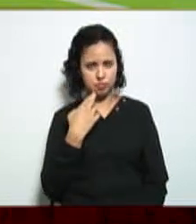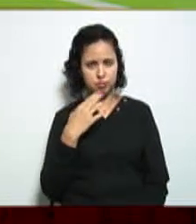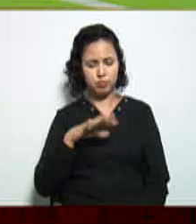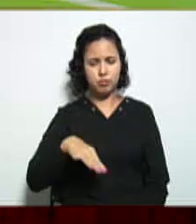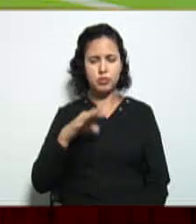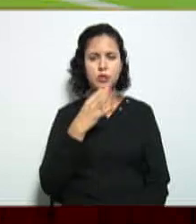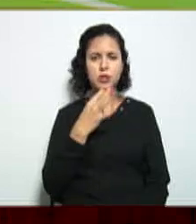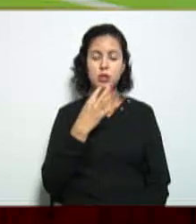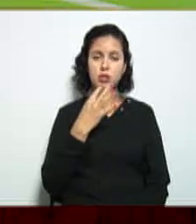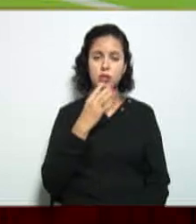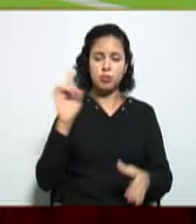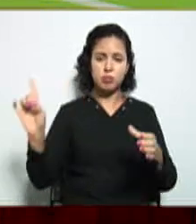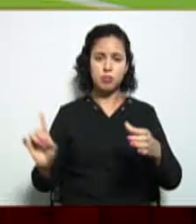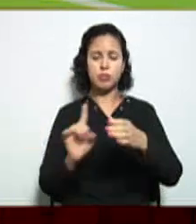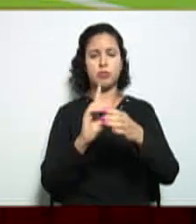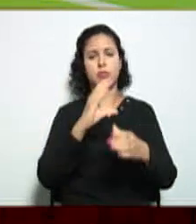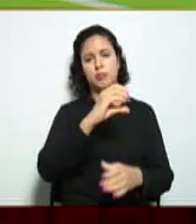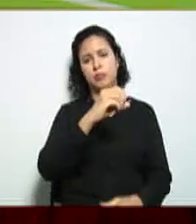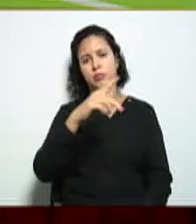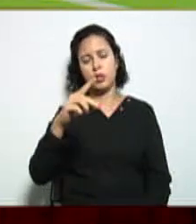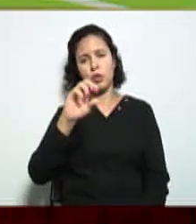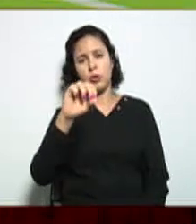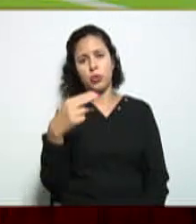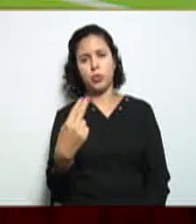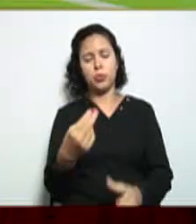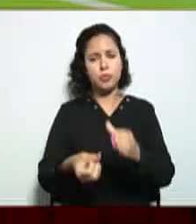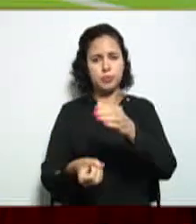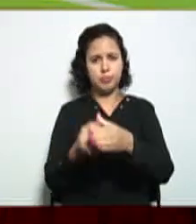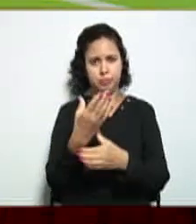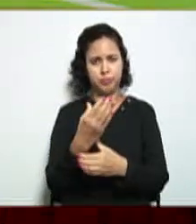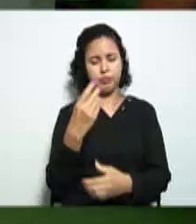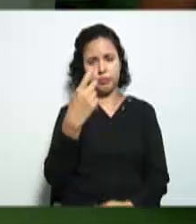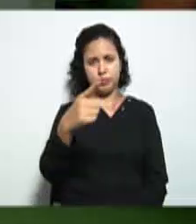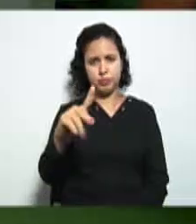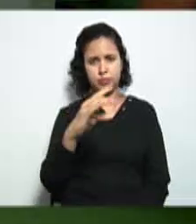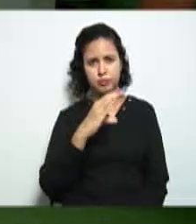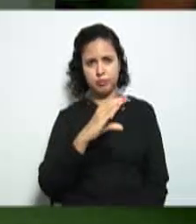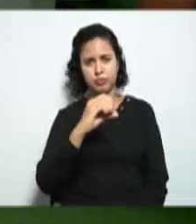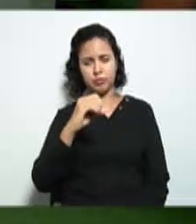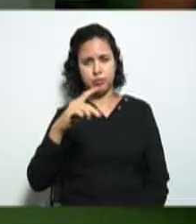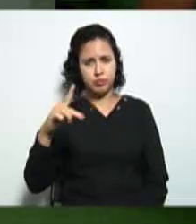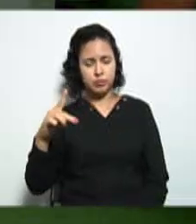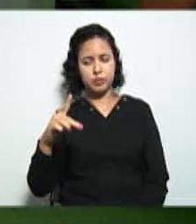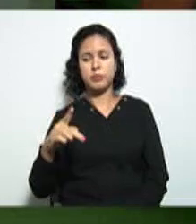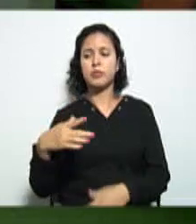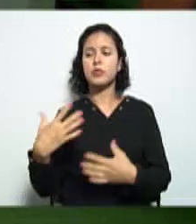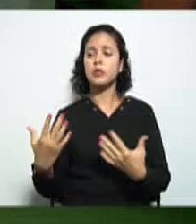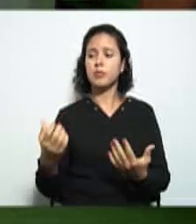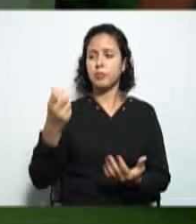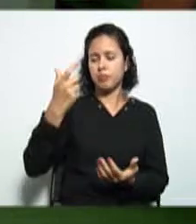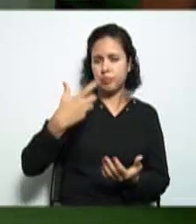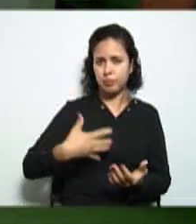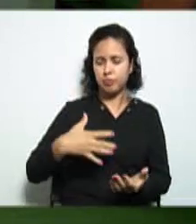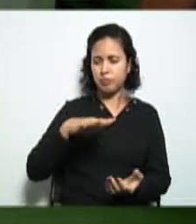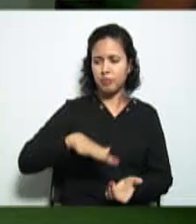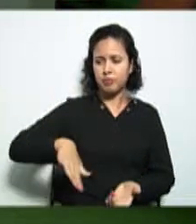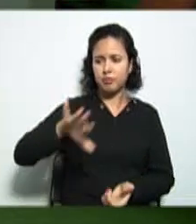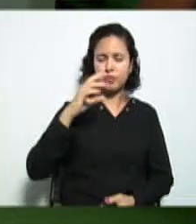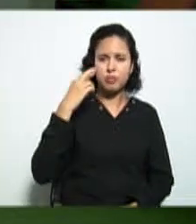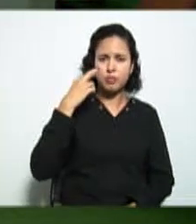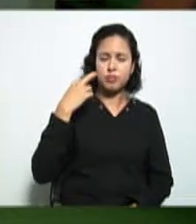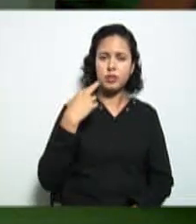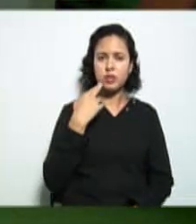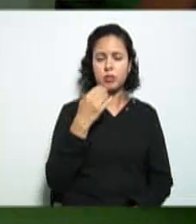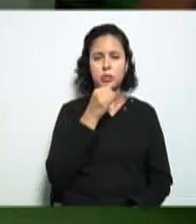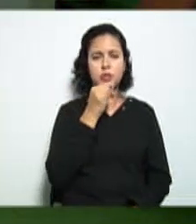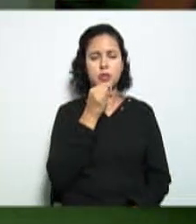de uma cooperativa ou mesmo criar a sua cooperativa. Quando a gente fala na potencialidade da região, a gente quer dizer assim, por exemplo, se